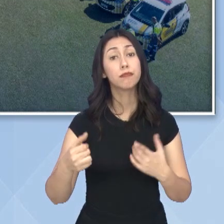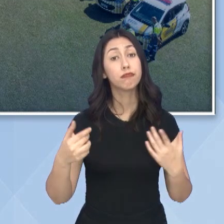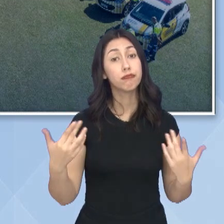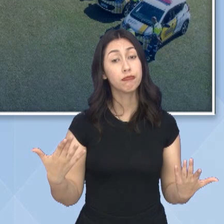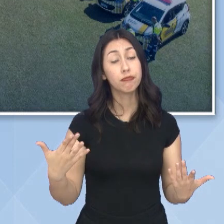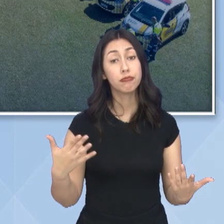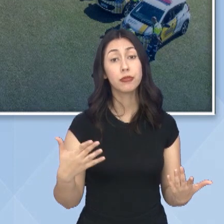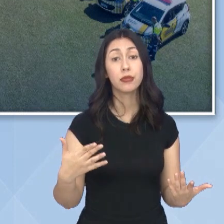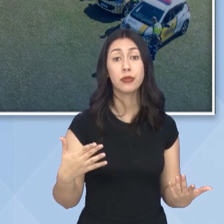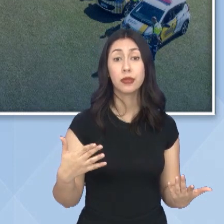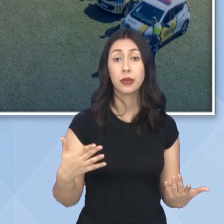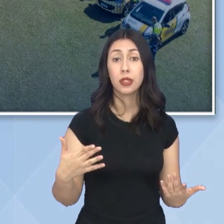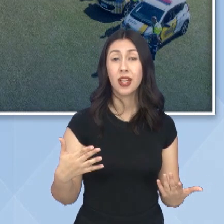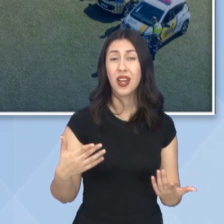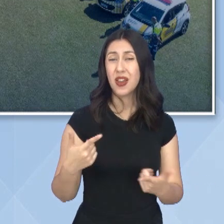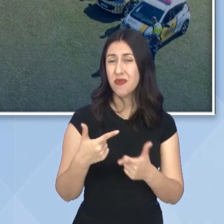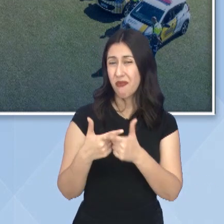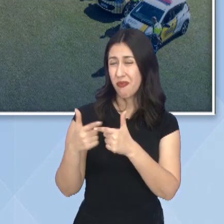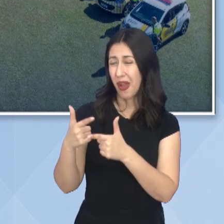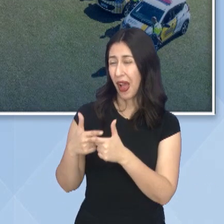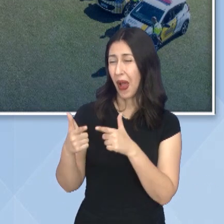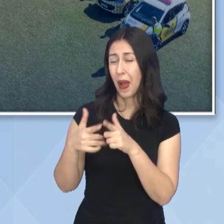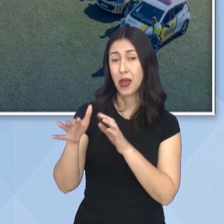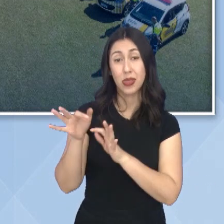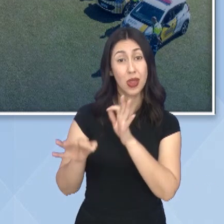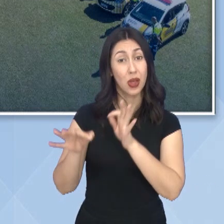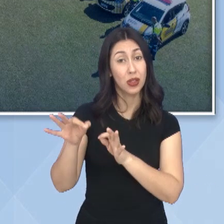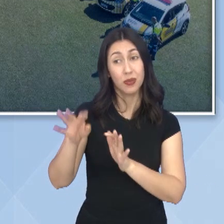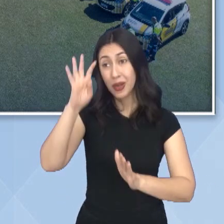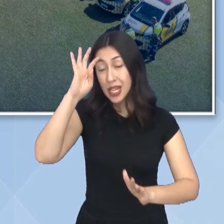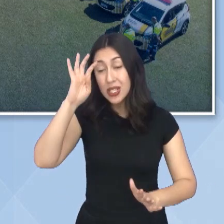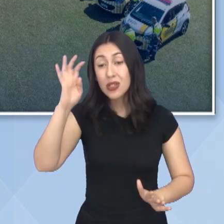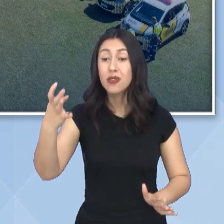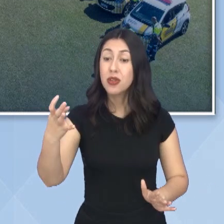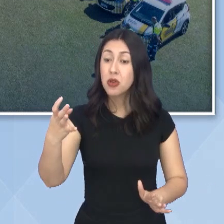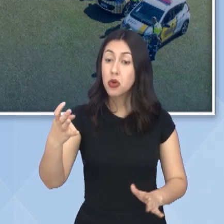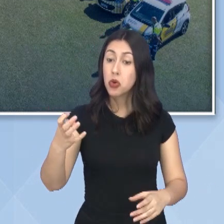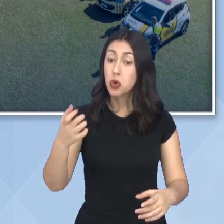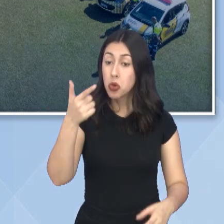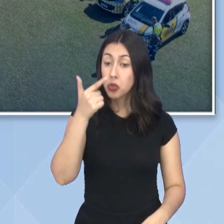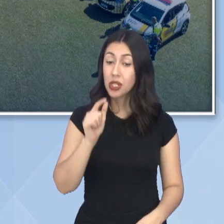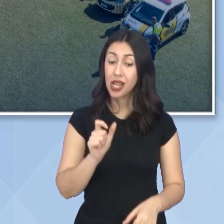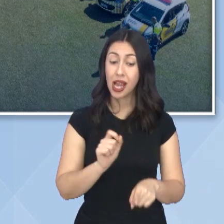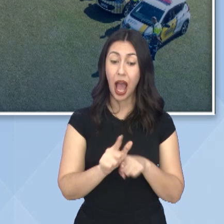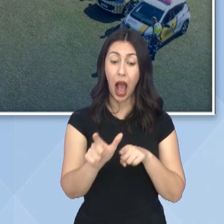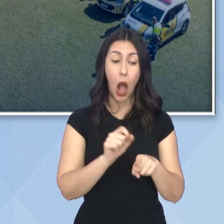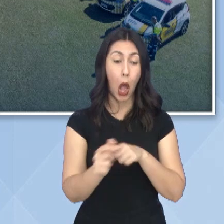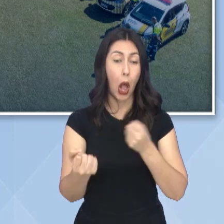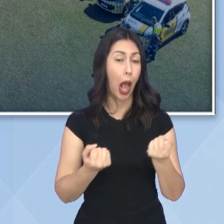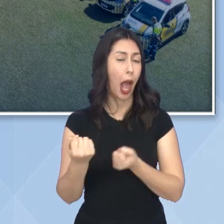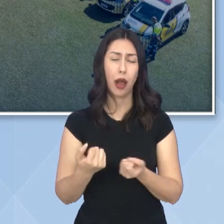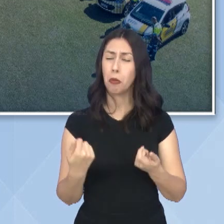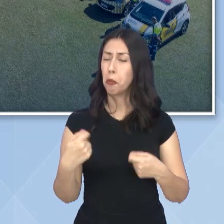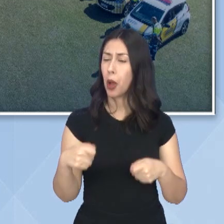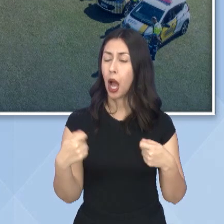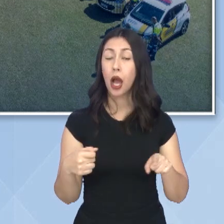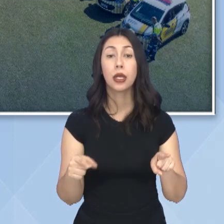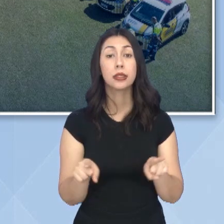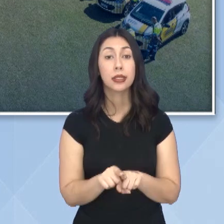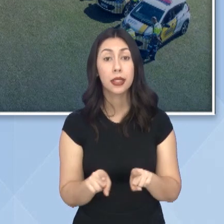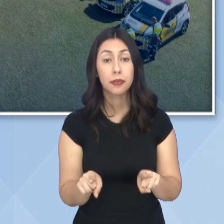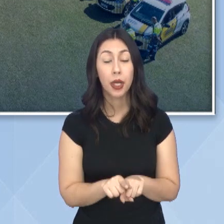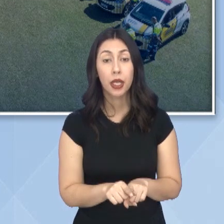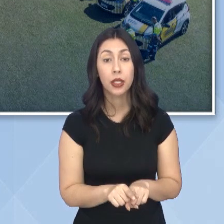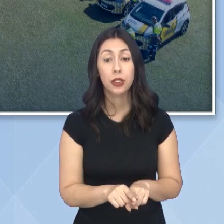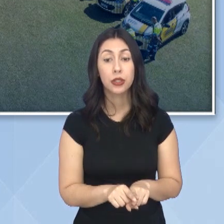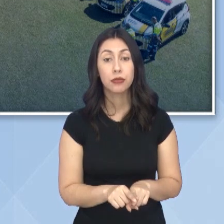se venceu a questão jurídica, inclusive, de você ter carros alugados e também